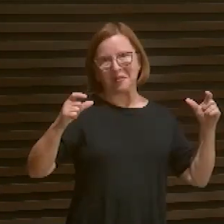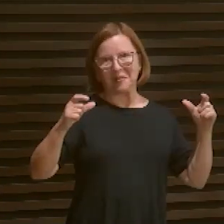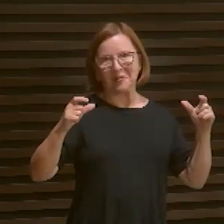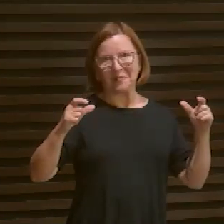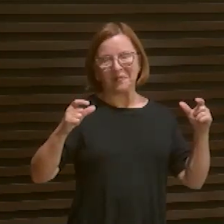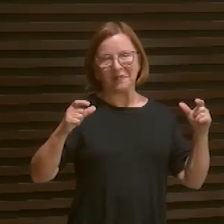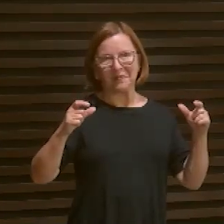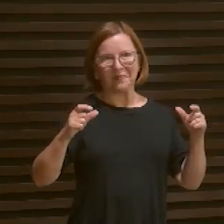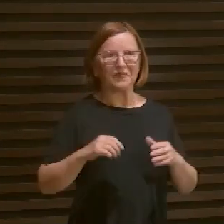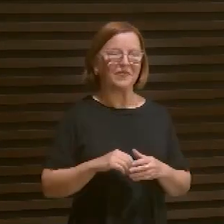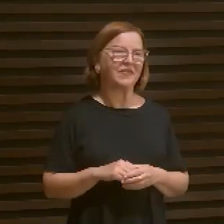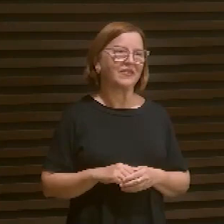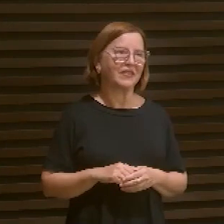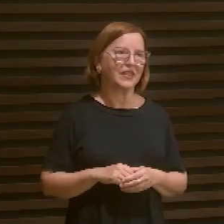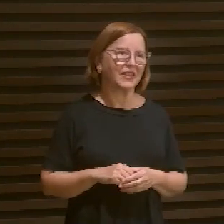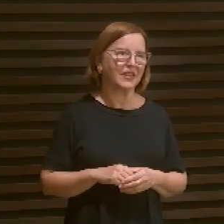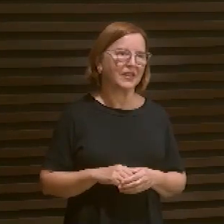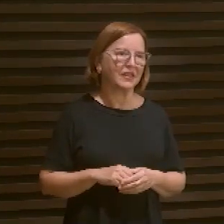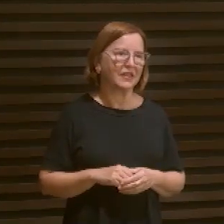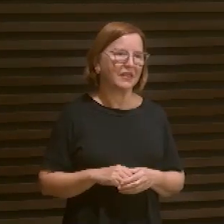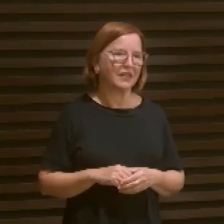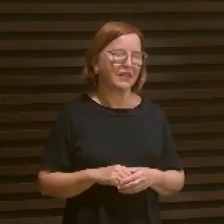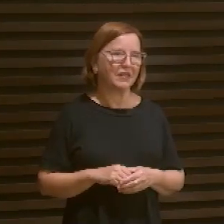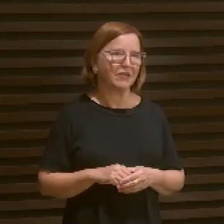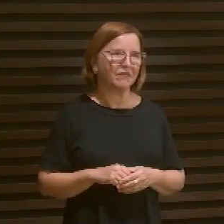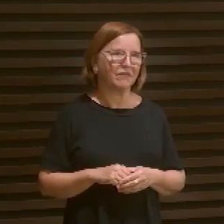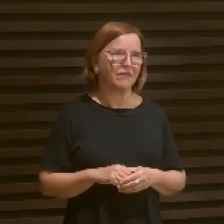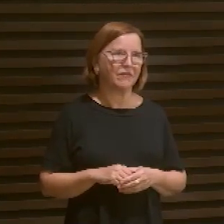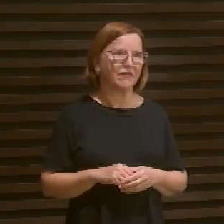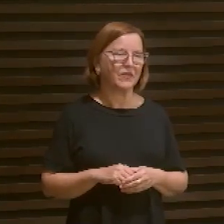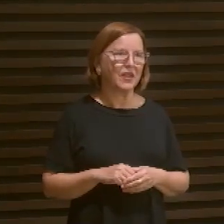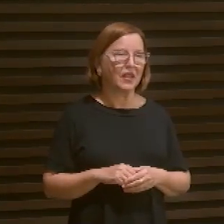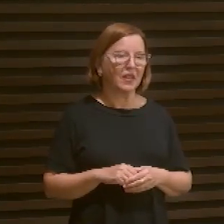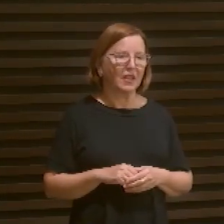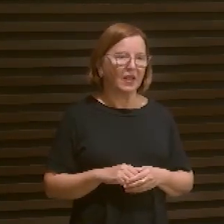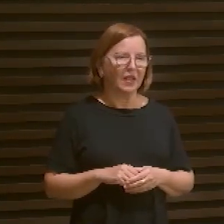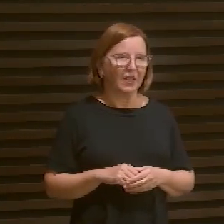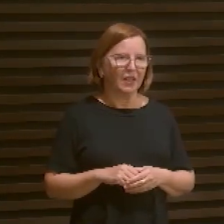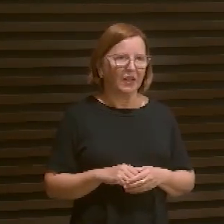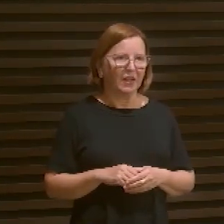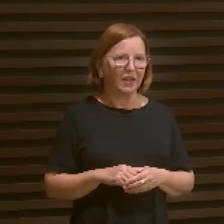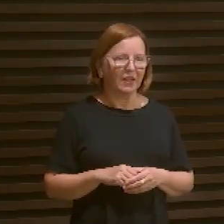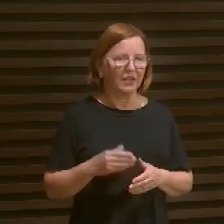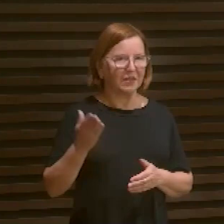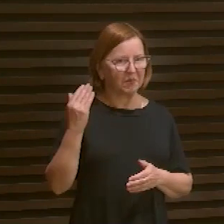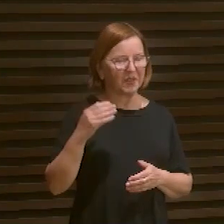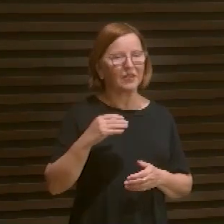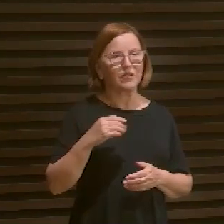É aqui que nós... Outra vez eu falei do Parthenon, né, que todo mundo